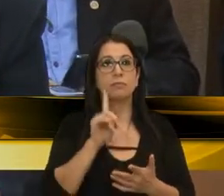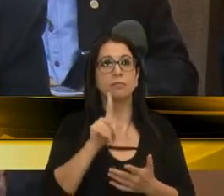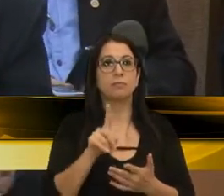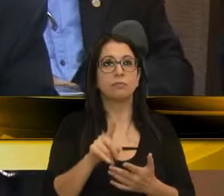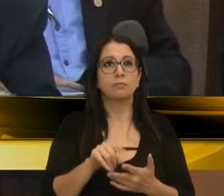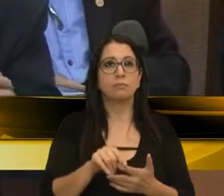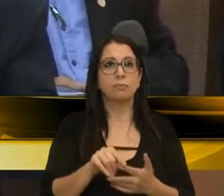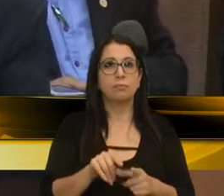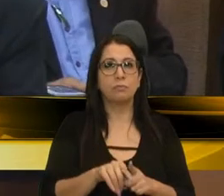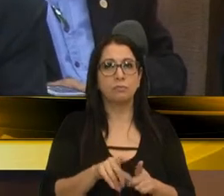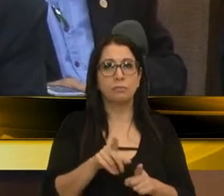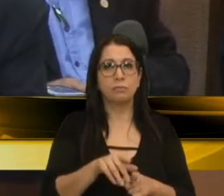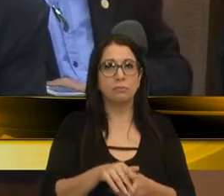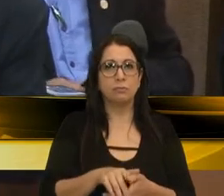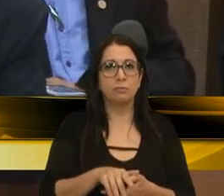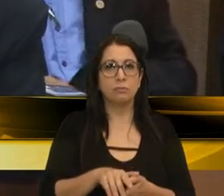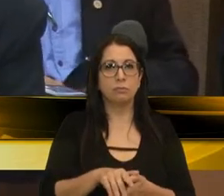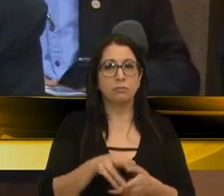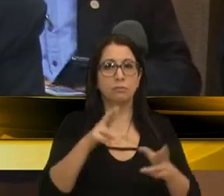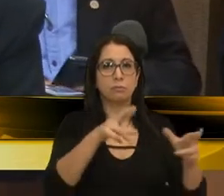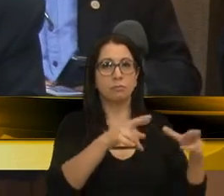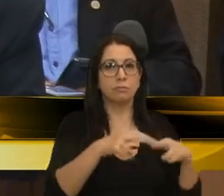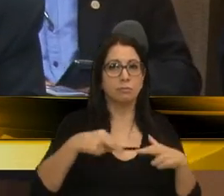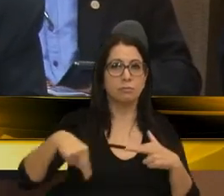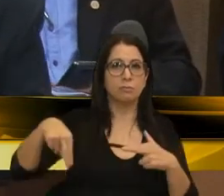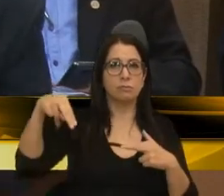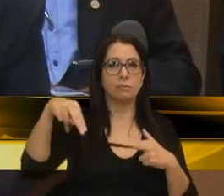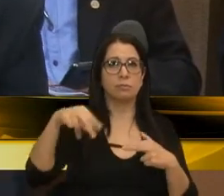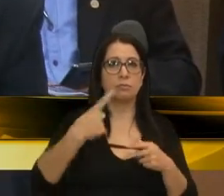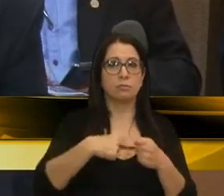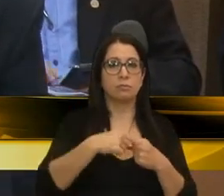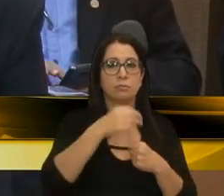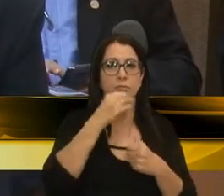assim, região norte da cidade de Caxias